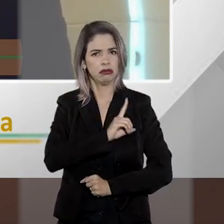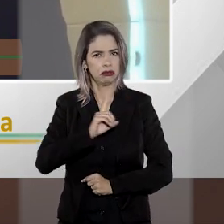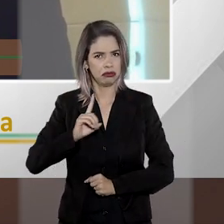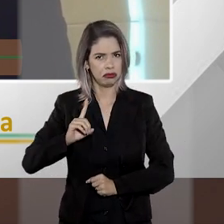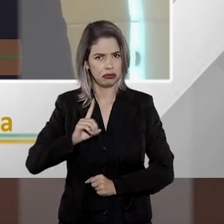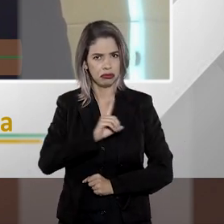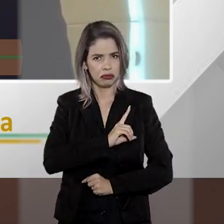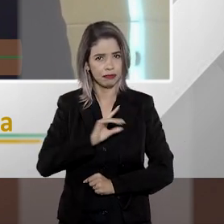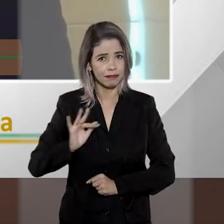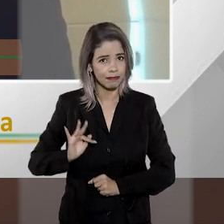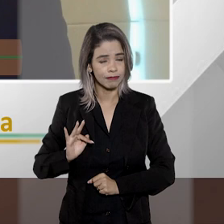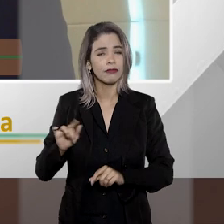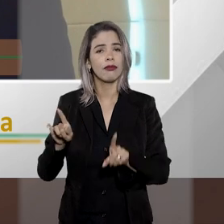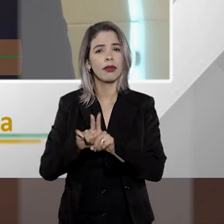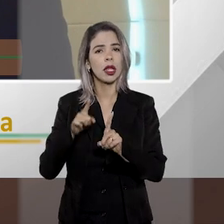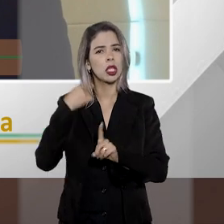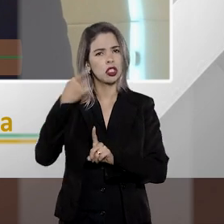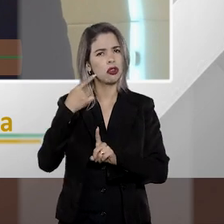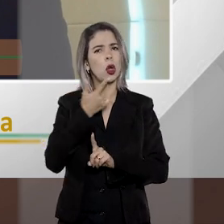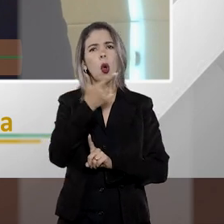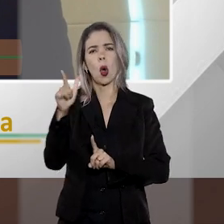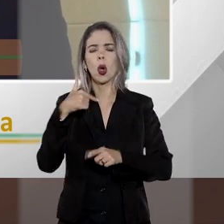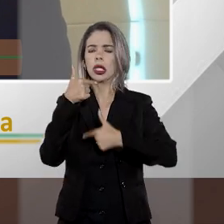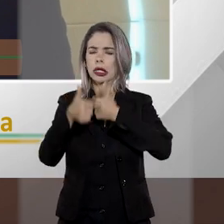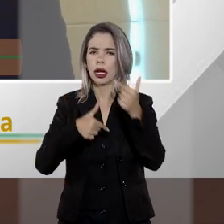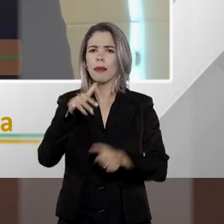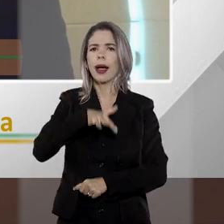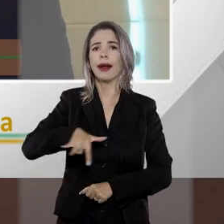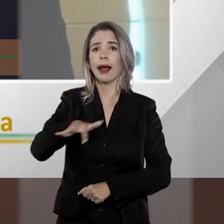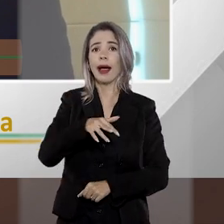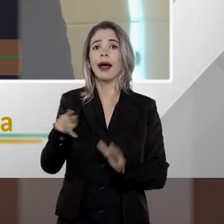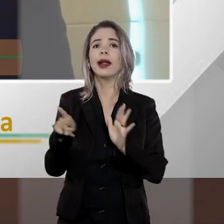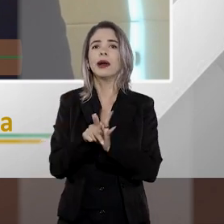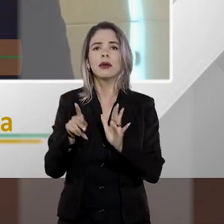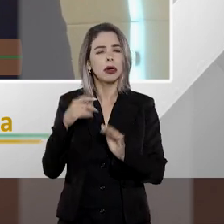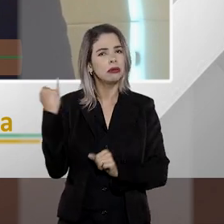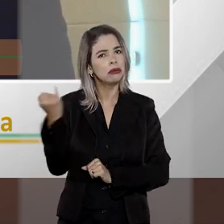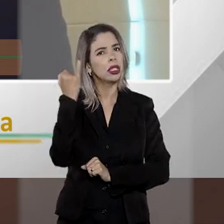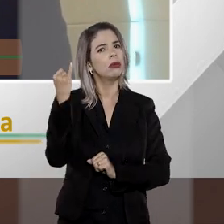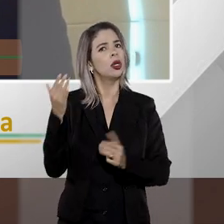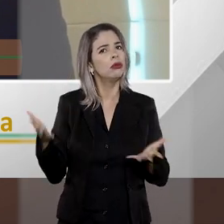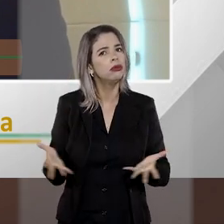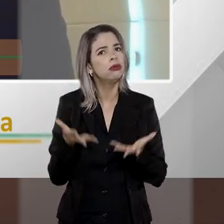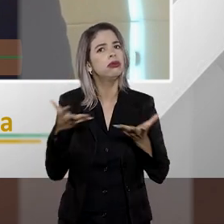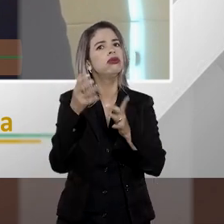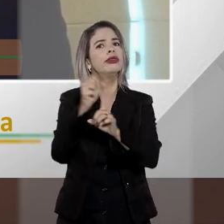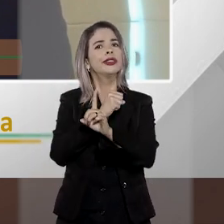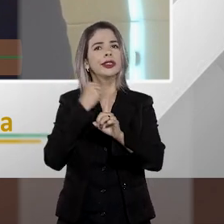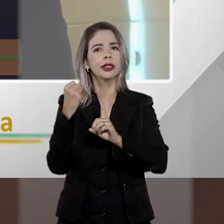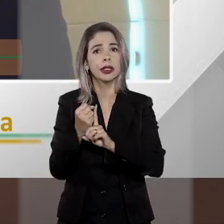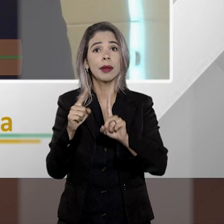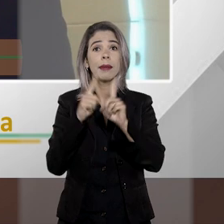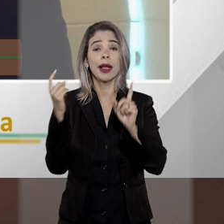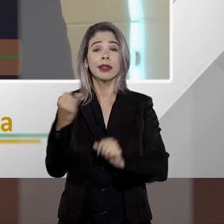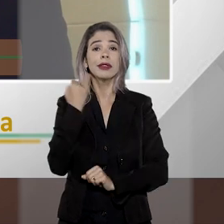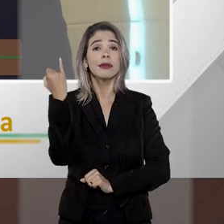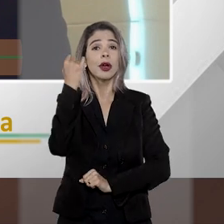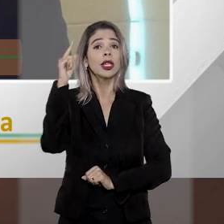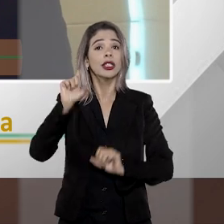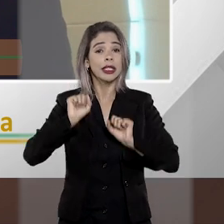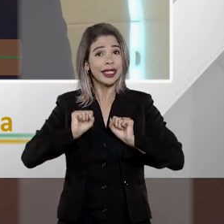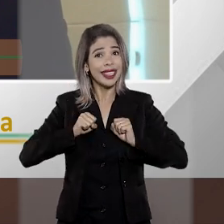advogadas que militam nessa área, né, e fazem um trabalho importantíssimo para a própria sociedade. É importante que essa defesa